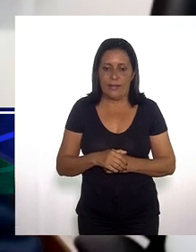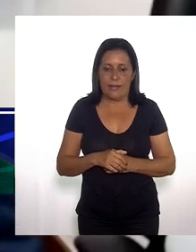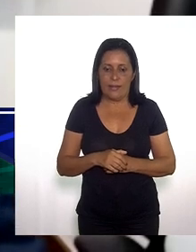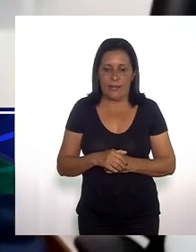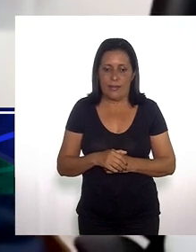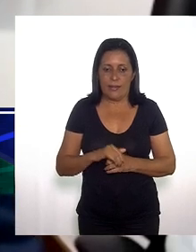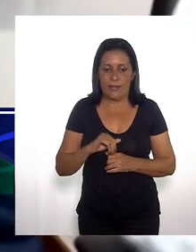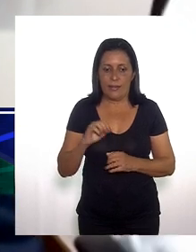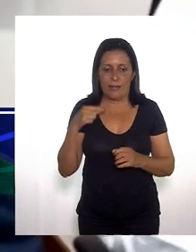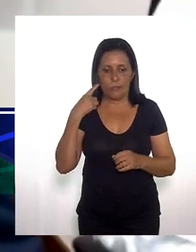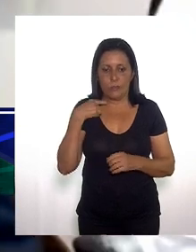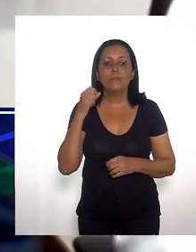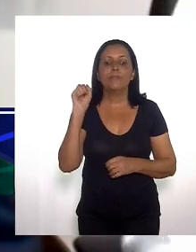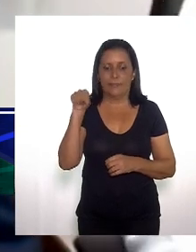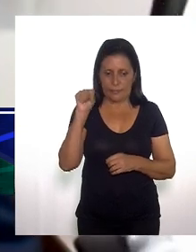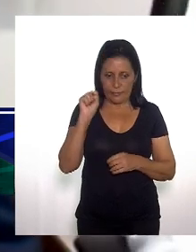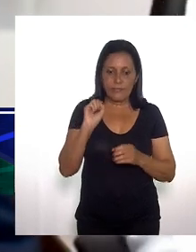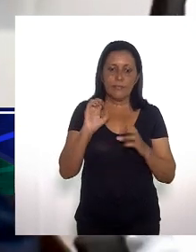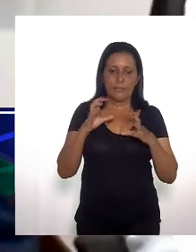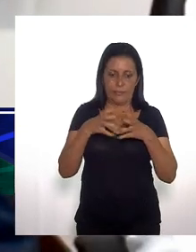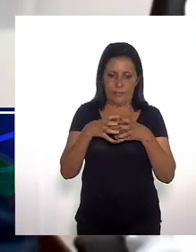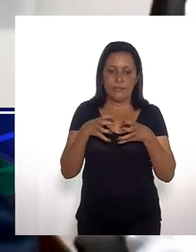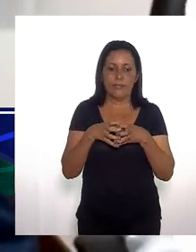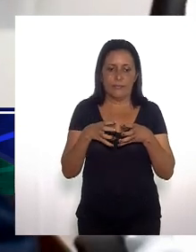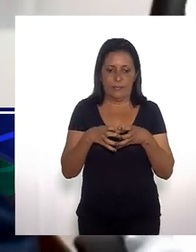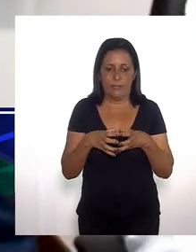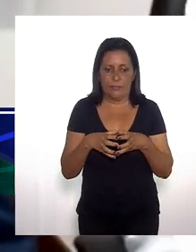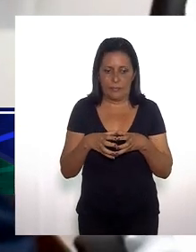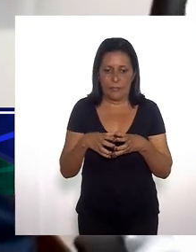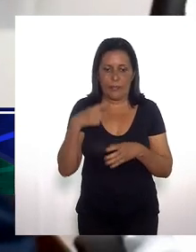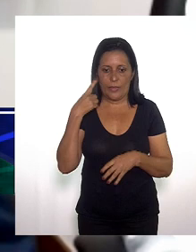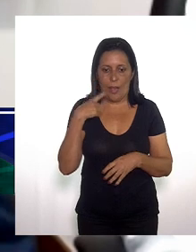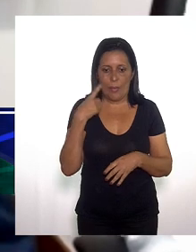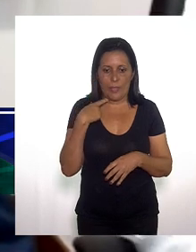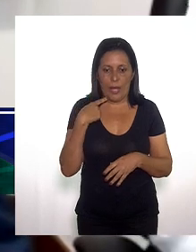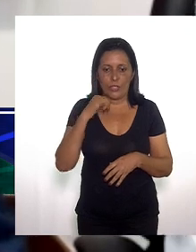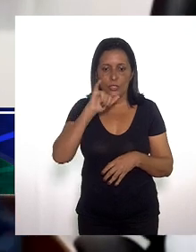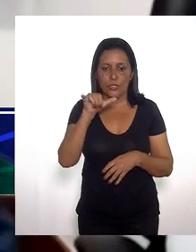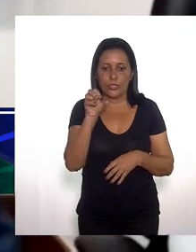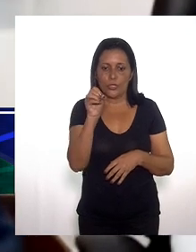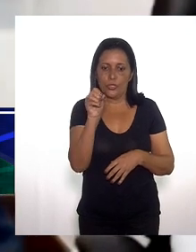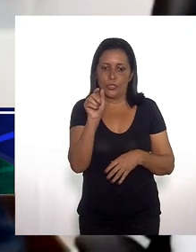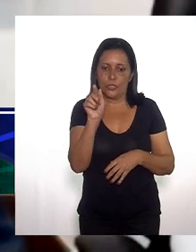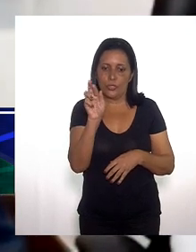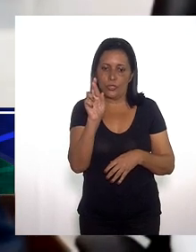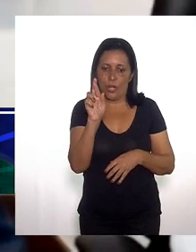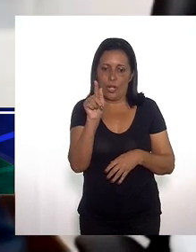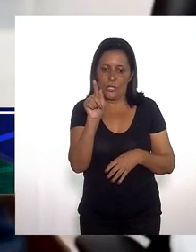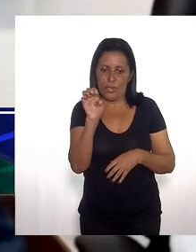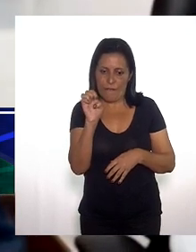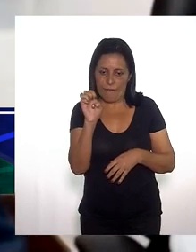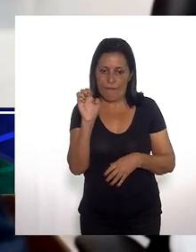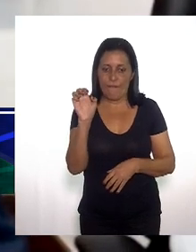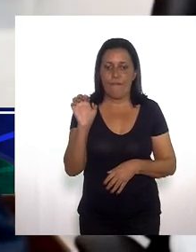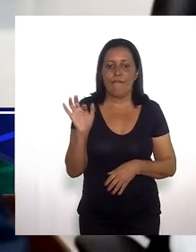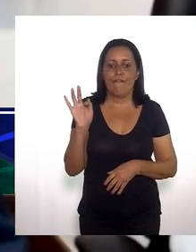Deputado Jair Bittencourt votou sim no grupo. Deputado Jorge Felipe Neto.